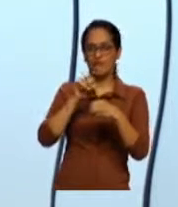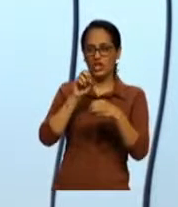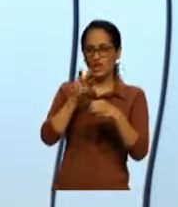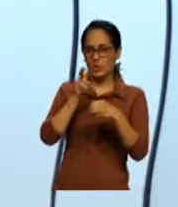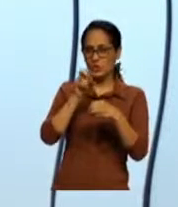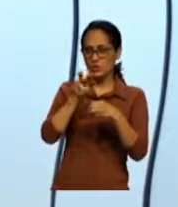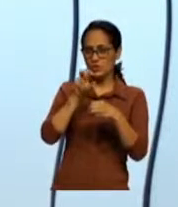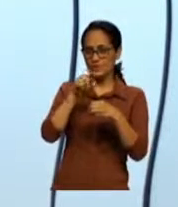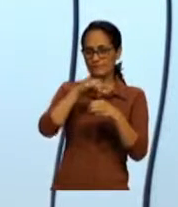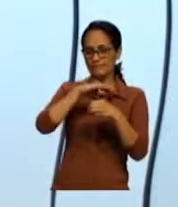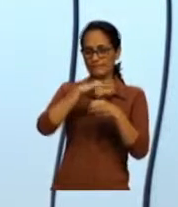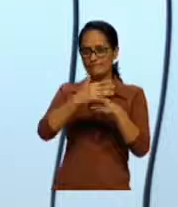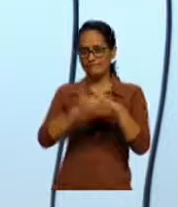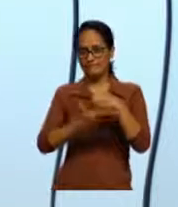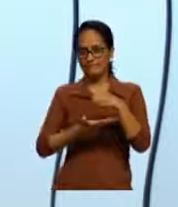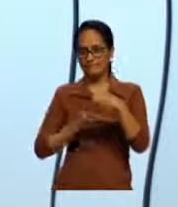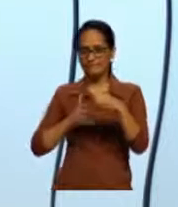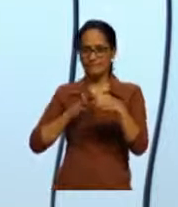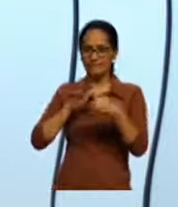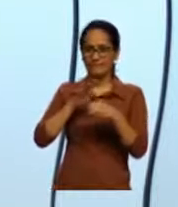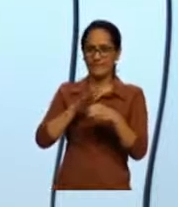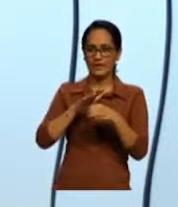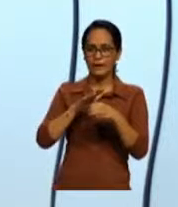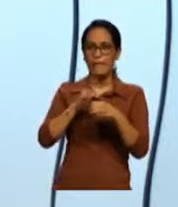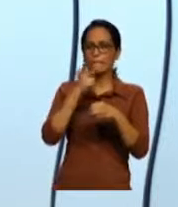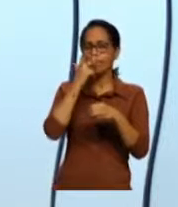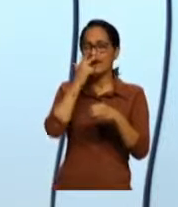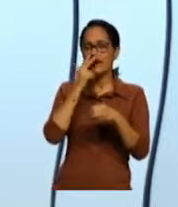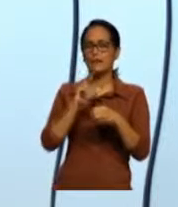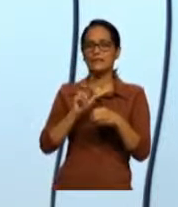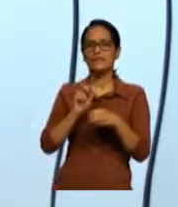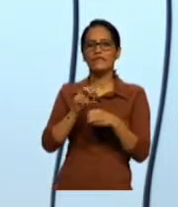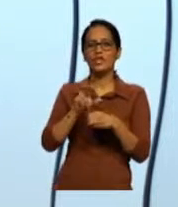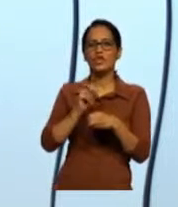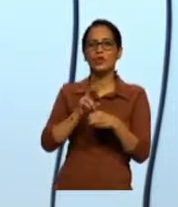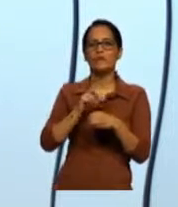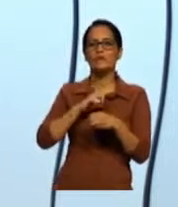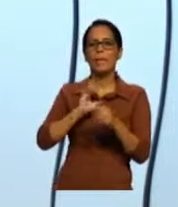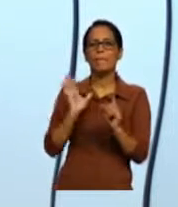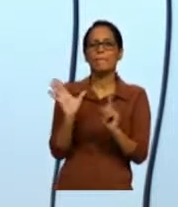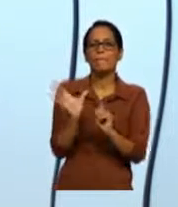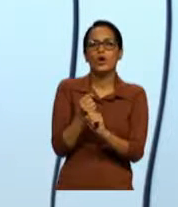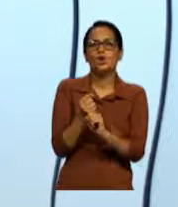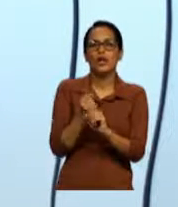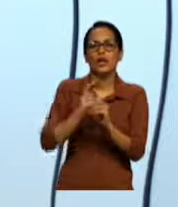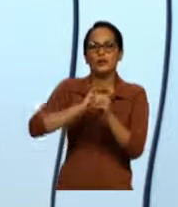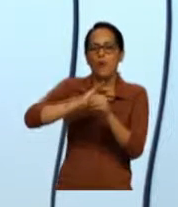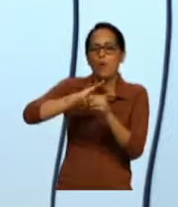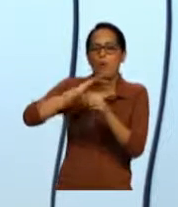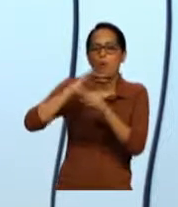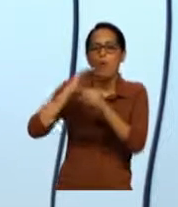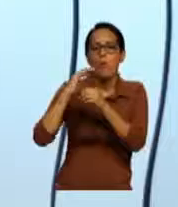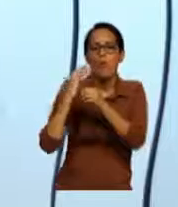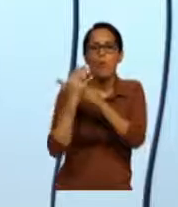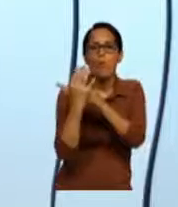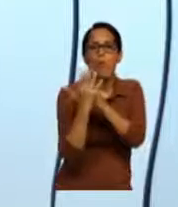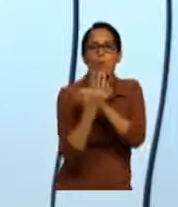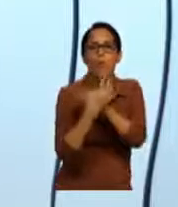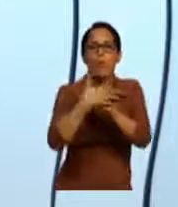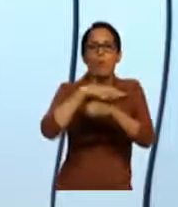vírus. E, além disso, ele é um vírus envelopado. O que é isso, esse vírus envelopado? Ele vai ter uma